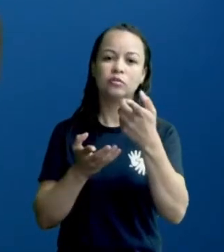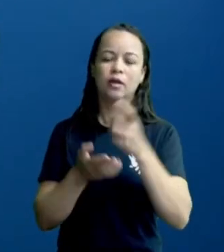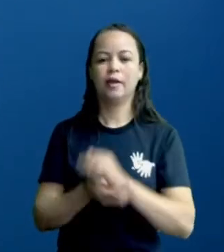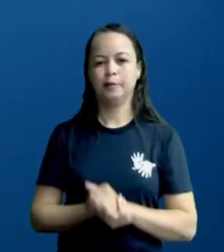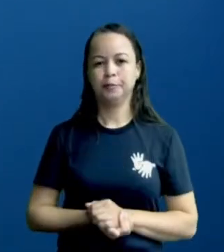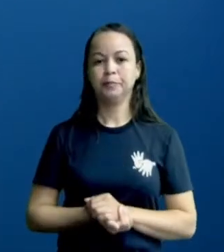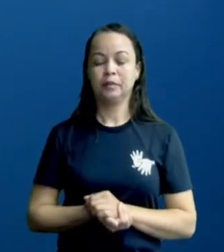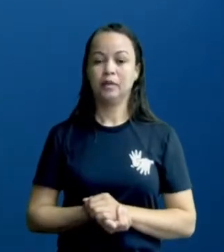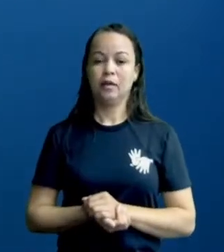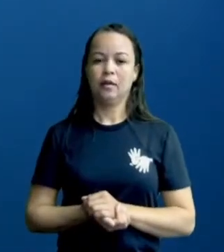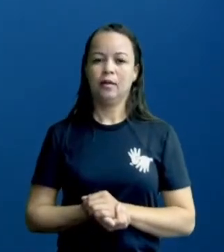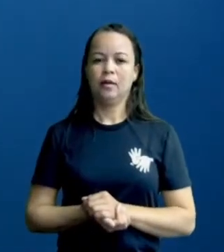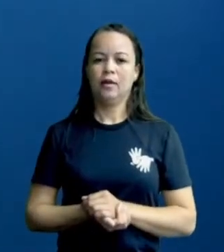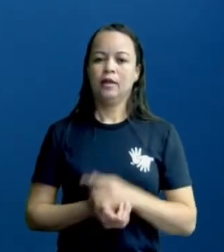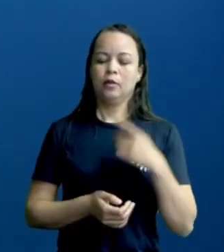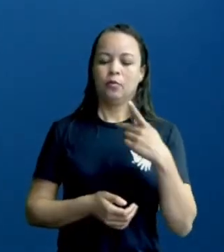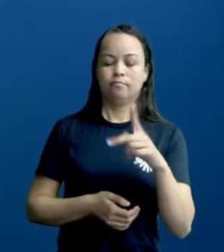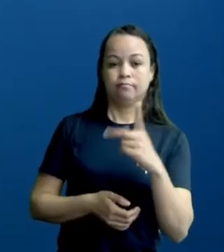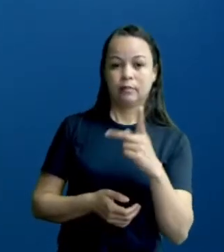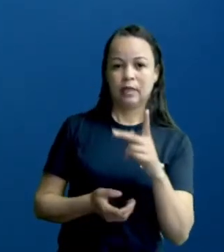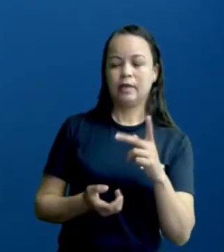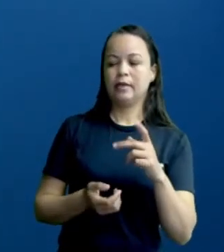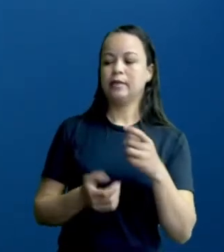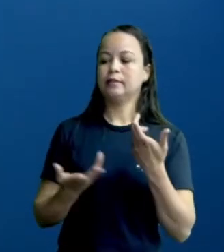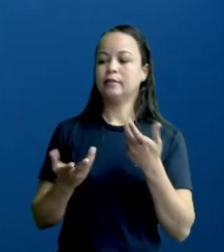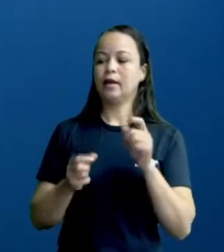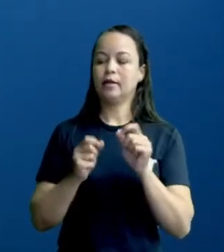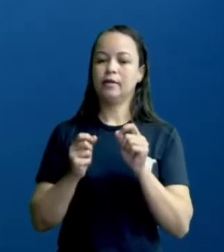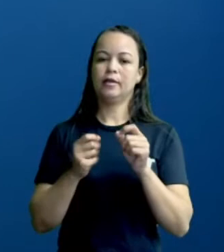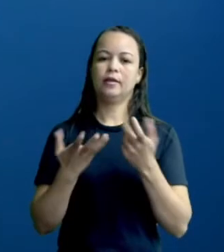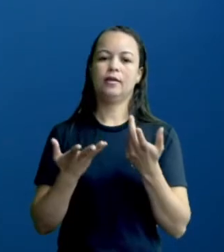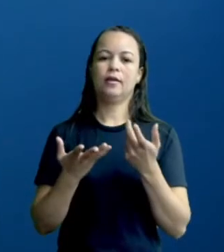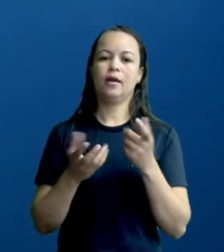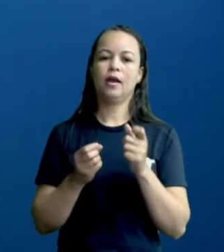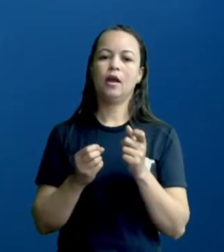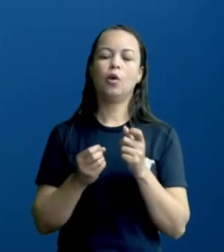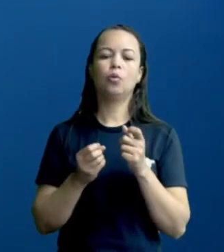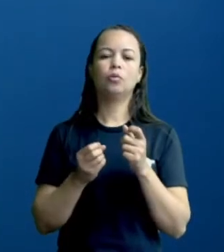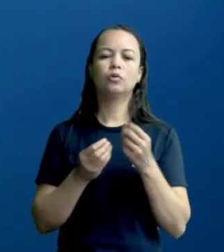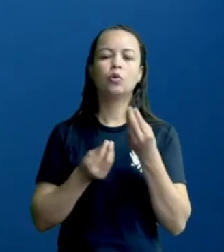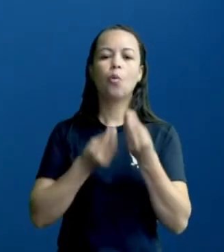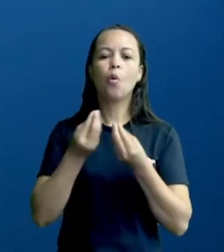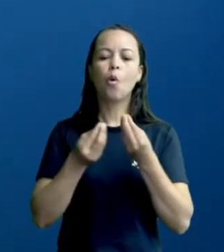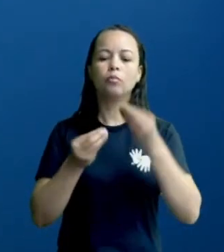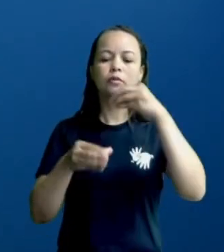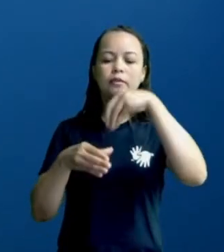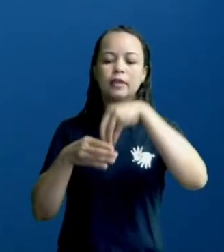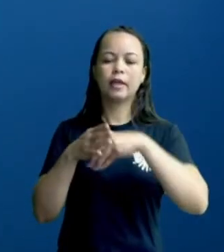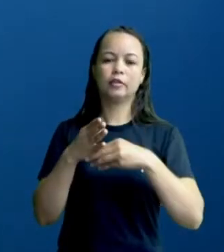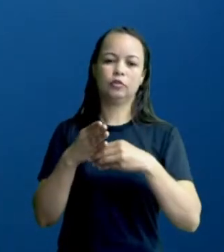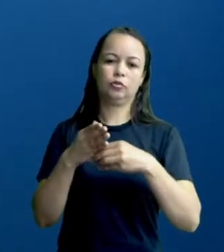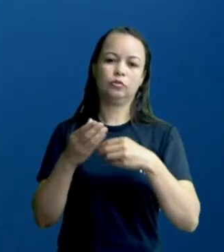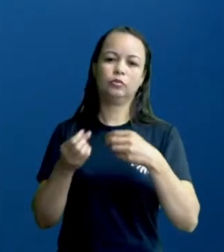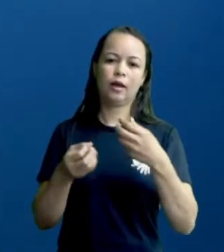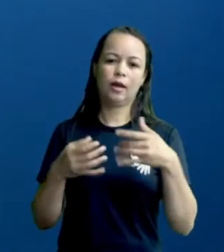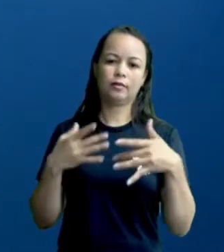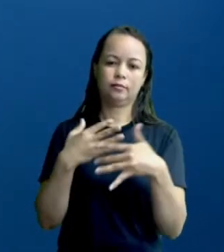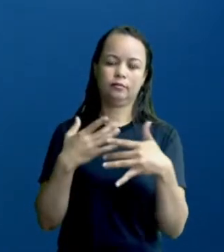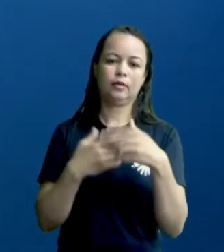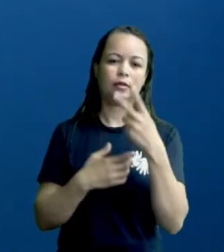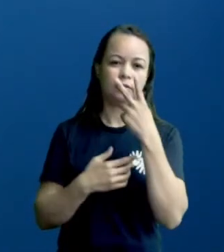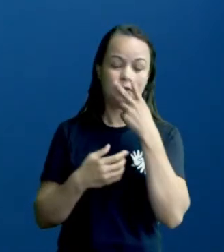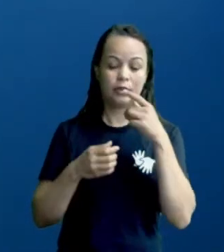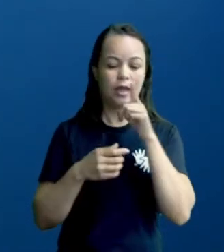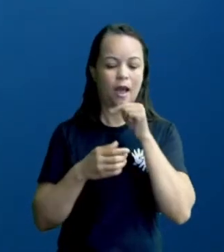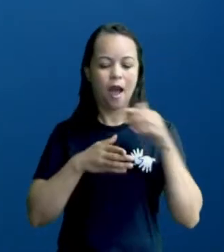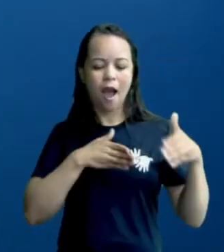Então, esse aí, ó, é o desenho da hidrografia dentro da Vitória de Santo Antão, tá certo? Do